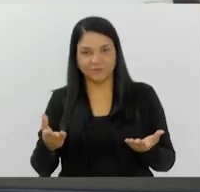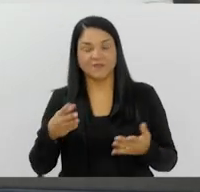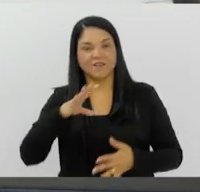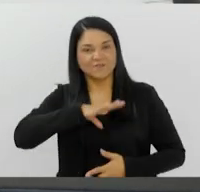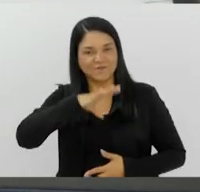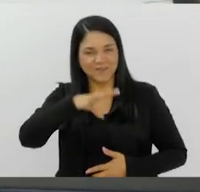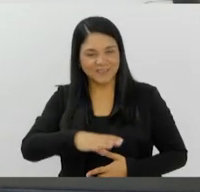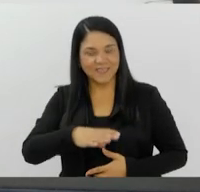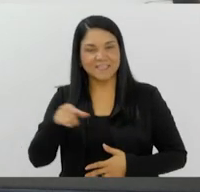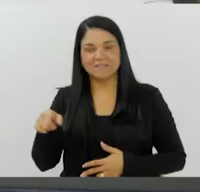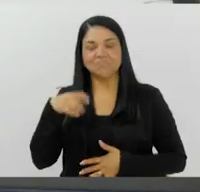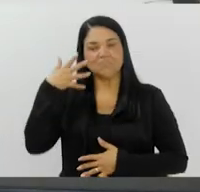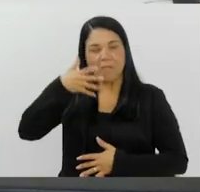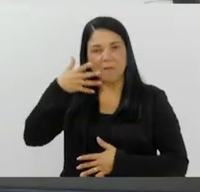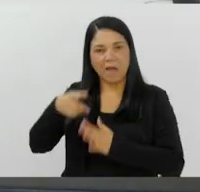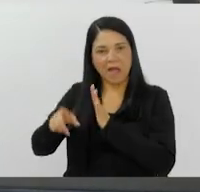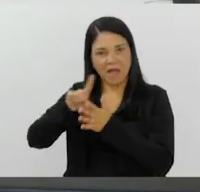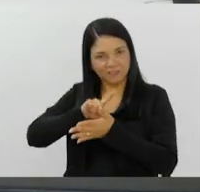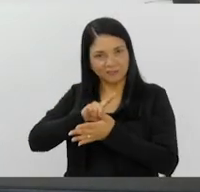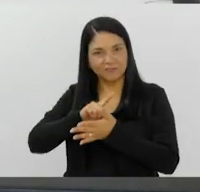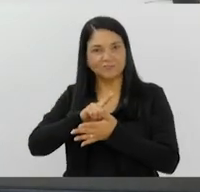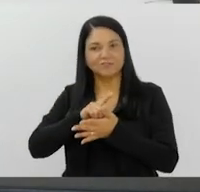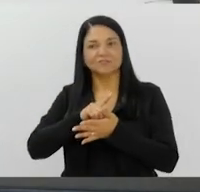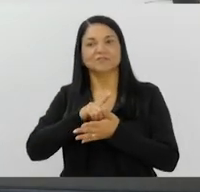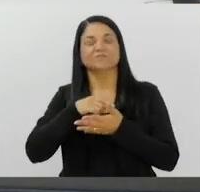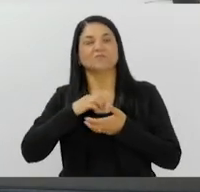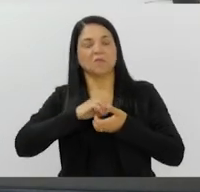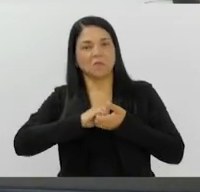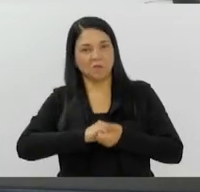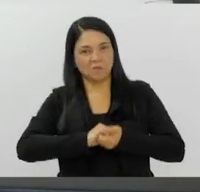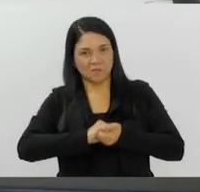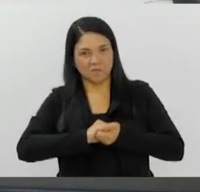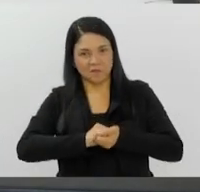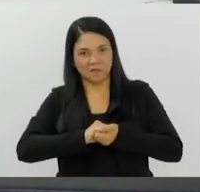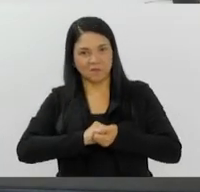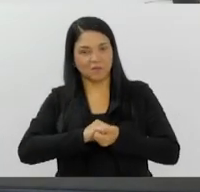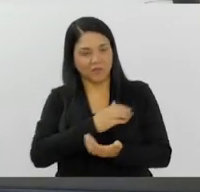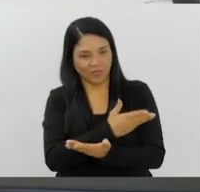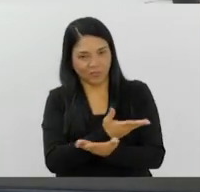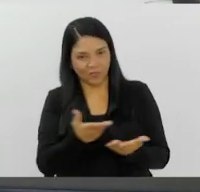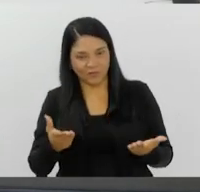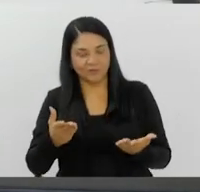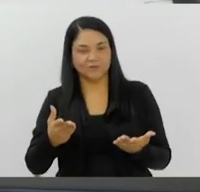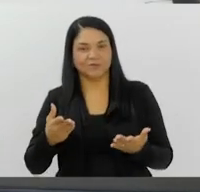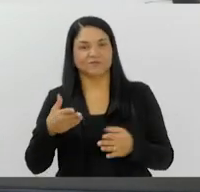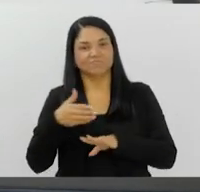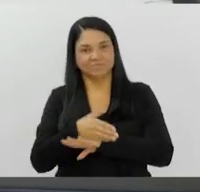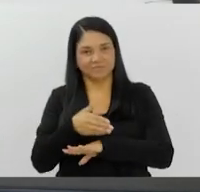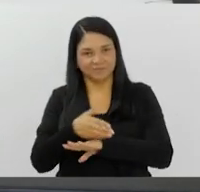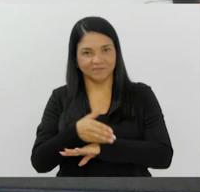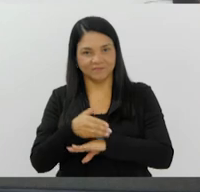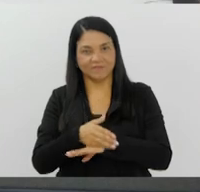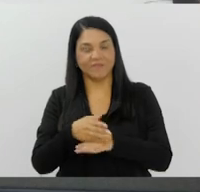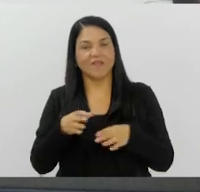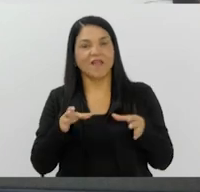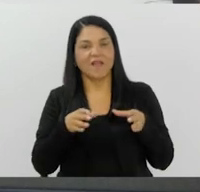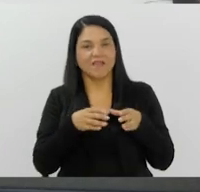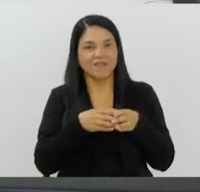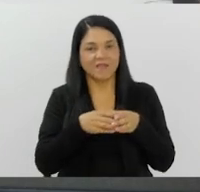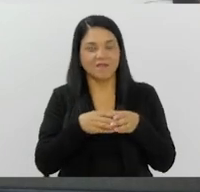brilhantemente fez uso da palavra então estendo esse cumprimento a todos os presentes nossa equipe aqui da